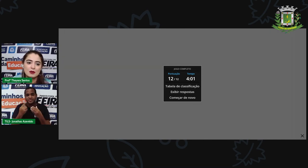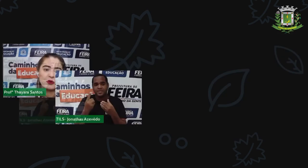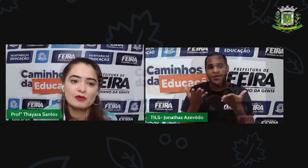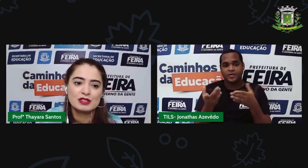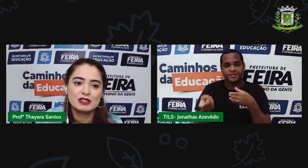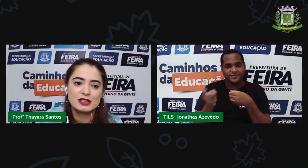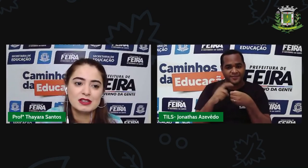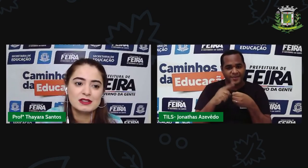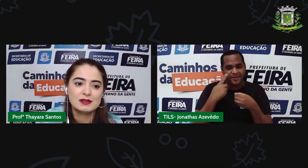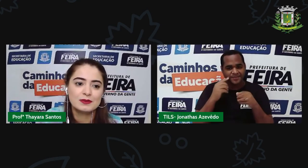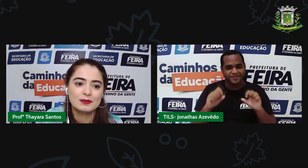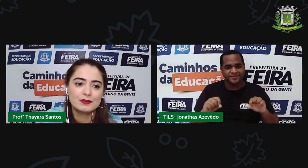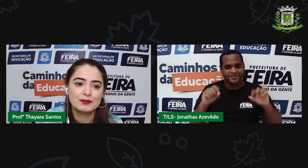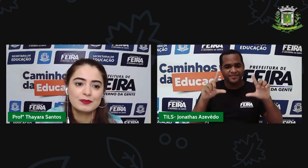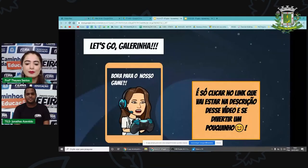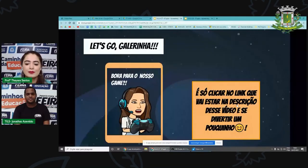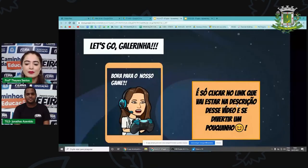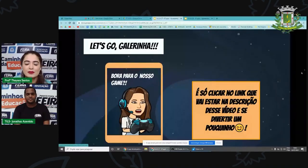apresentação com vocês.